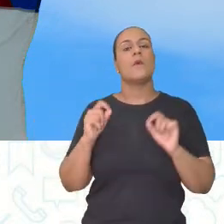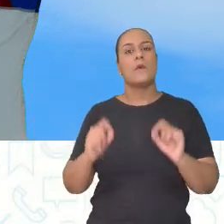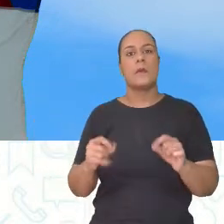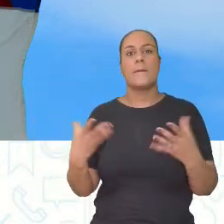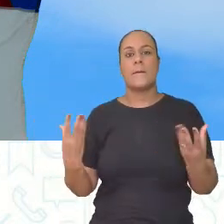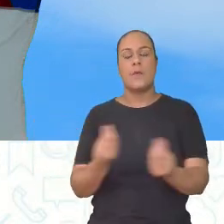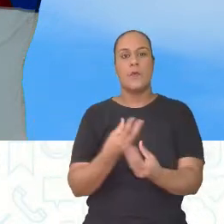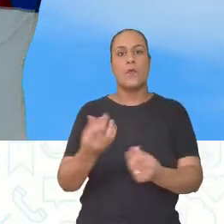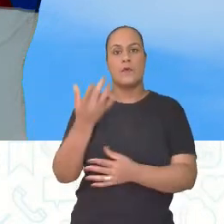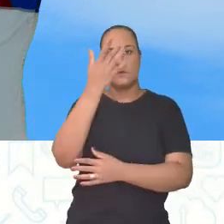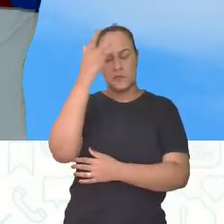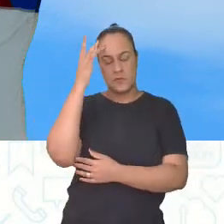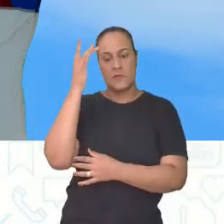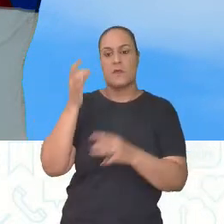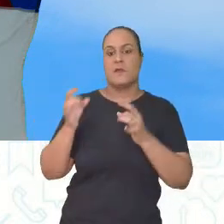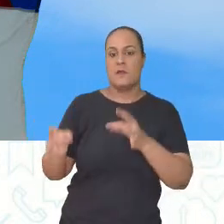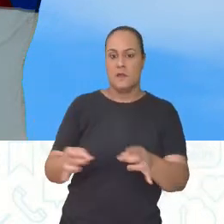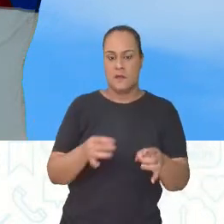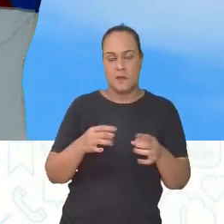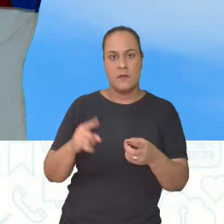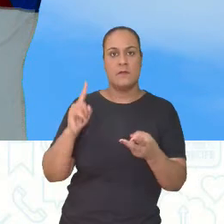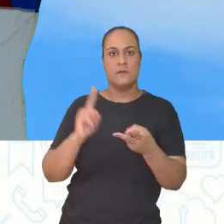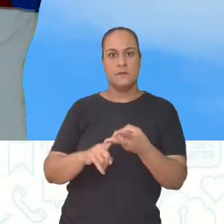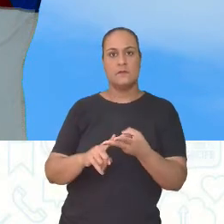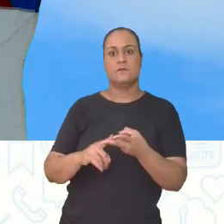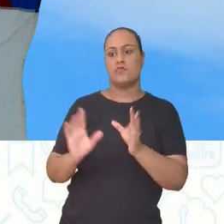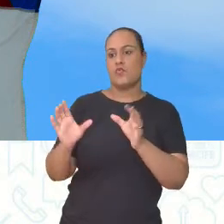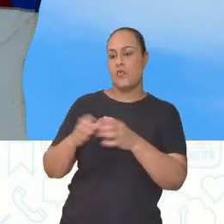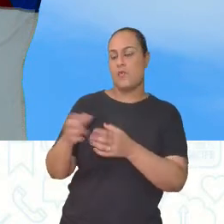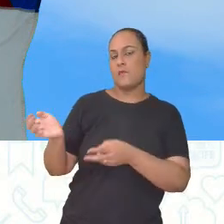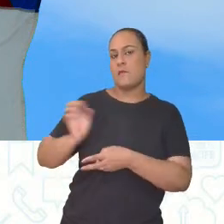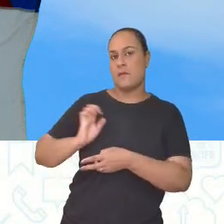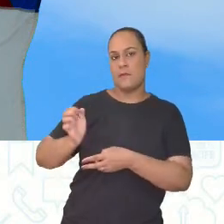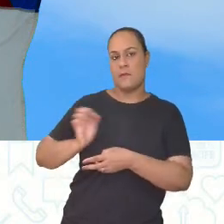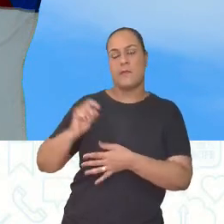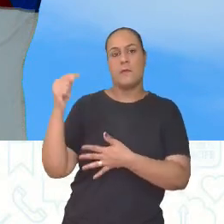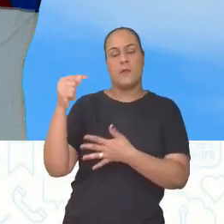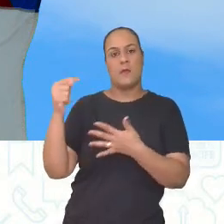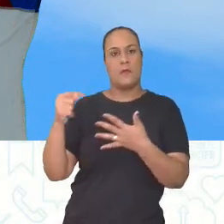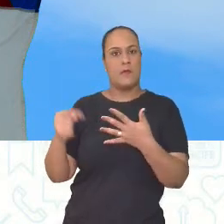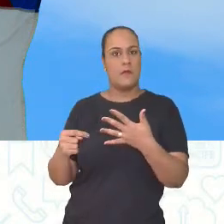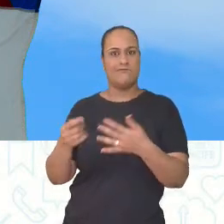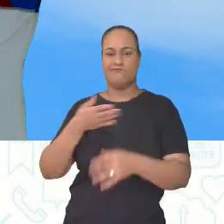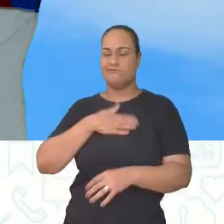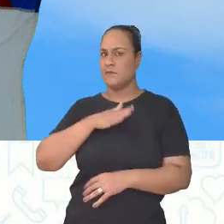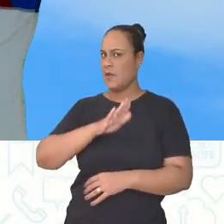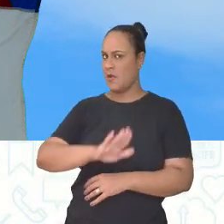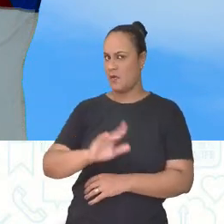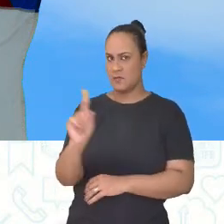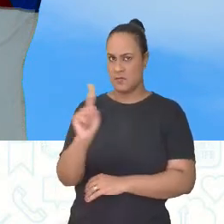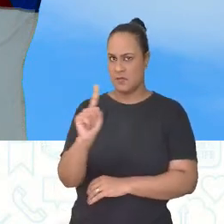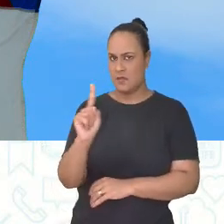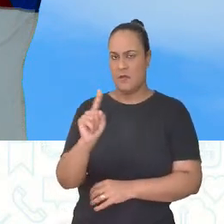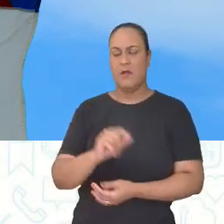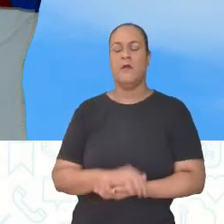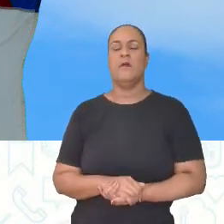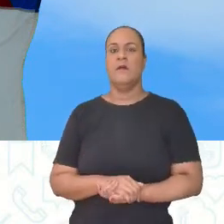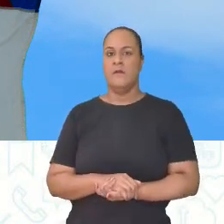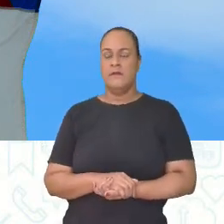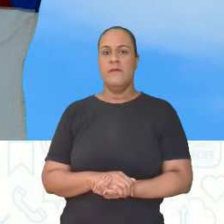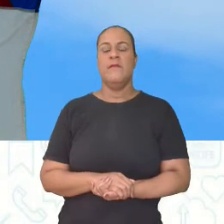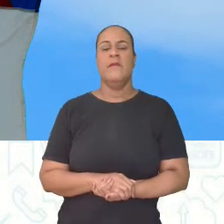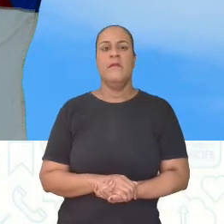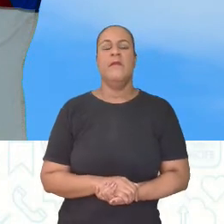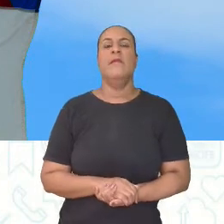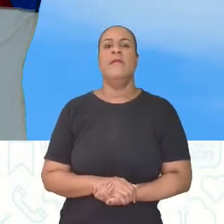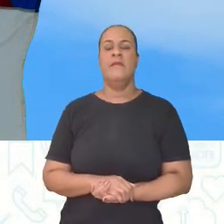gente, né, comerciantes, elite, o povo em geral, não estava muito satisfeito não, viu? E um deles